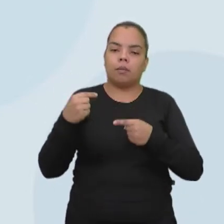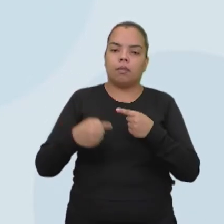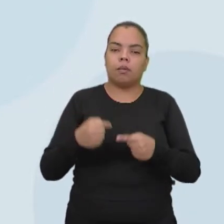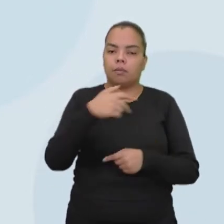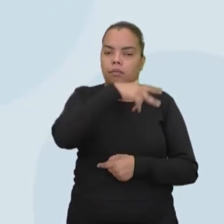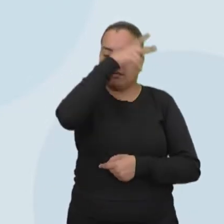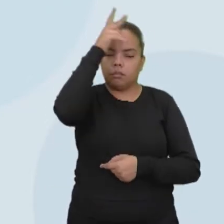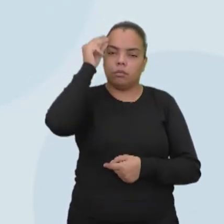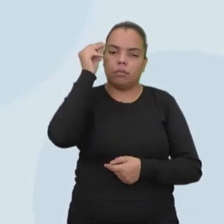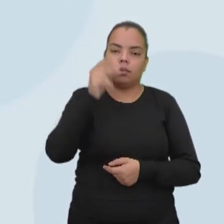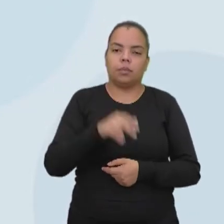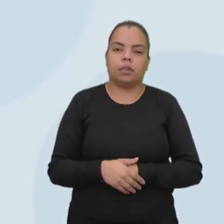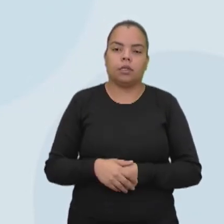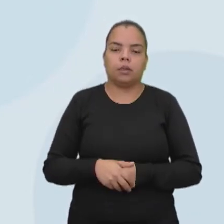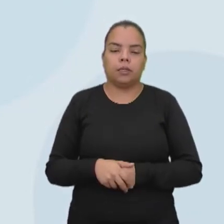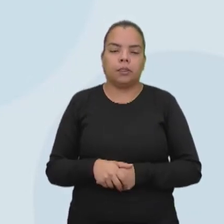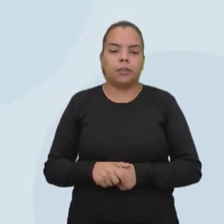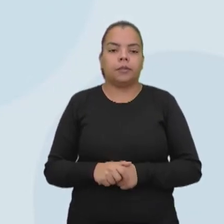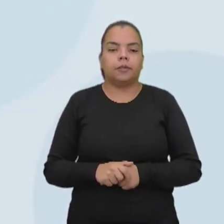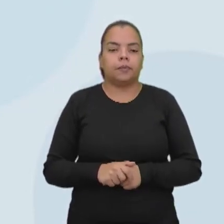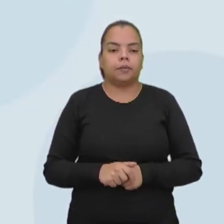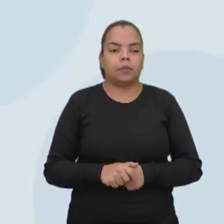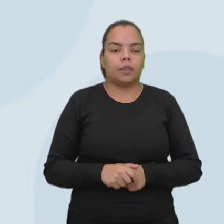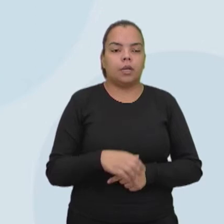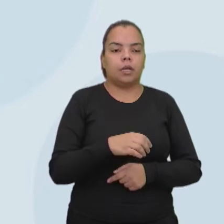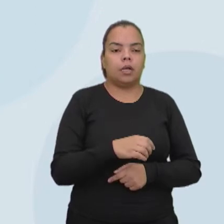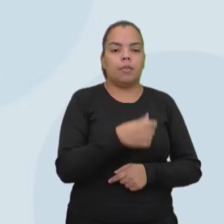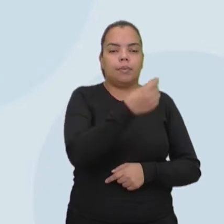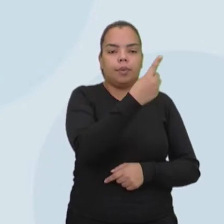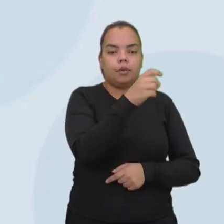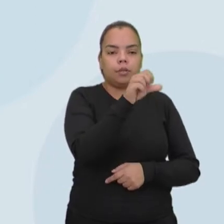e tomada de decisão. Desde